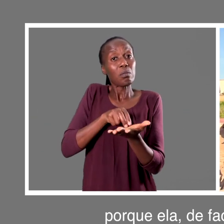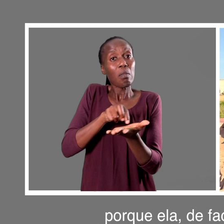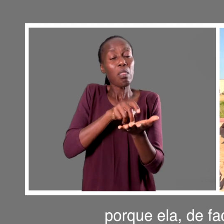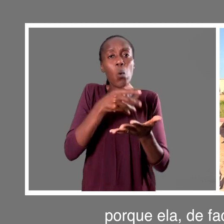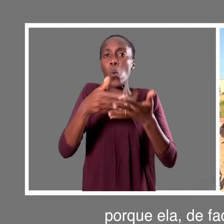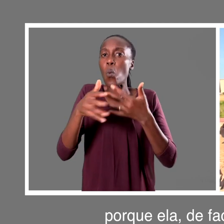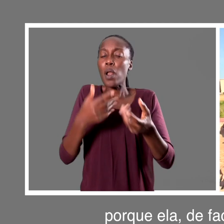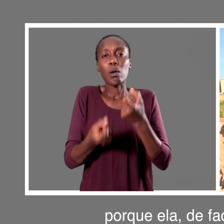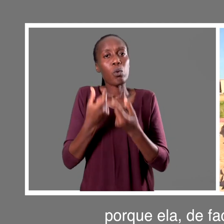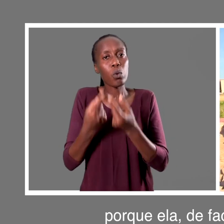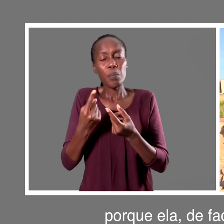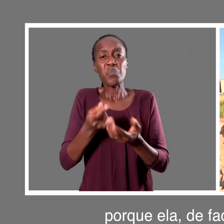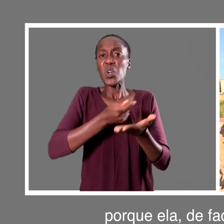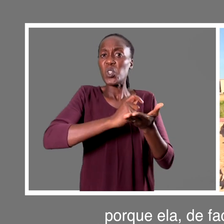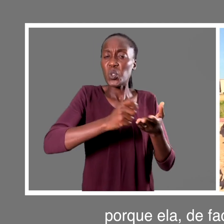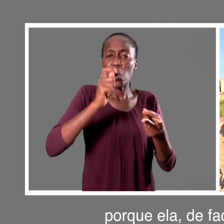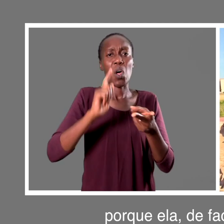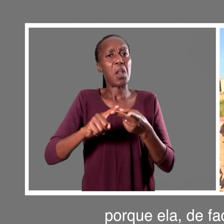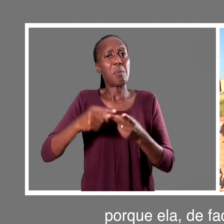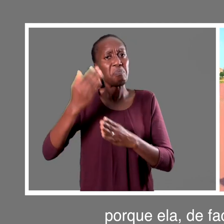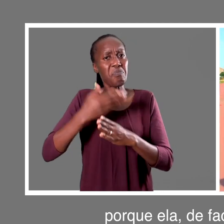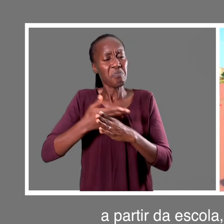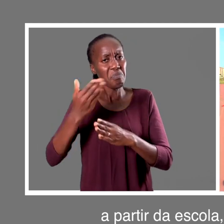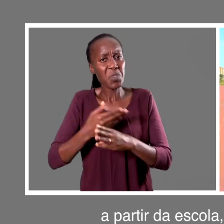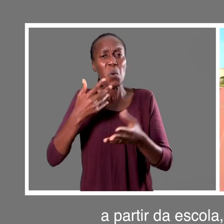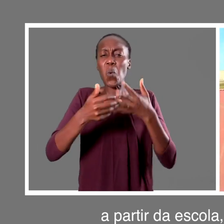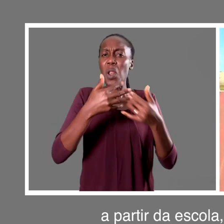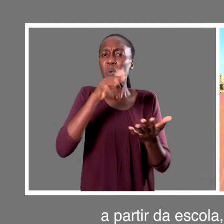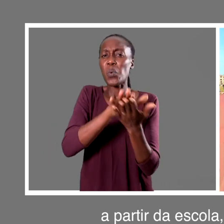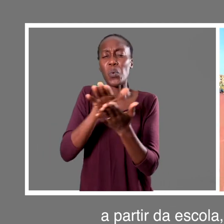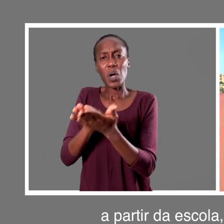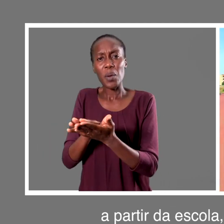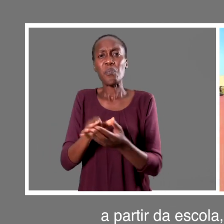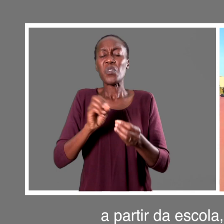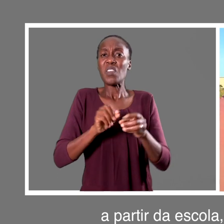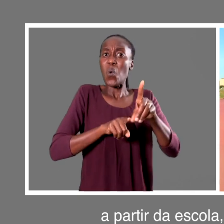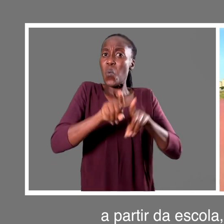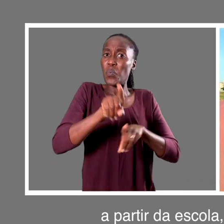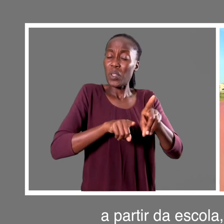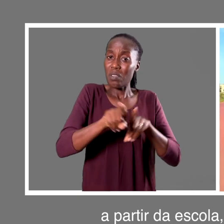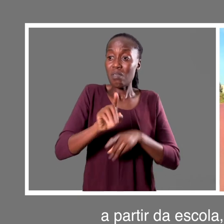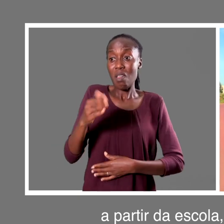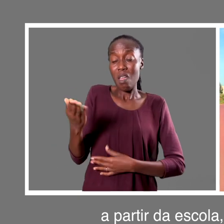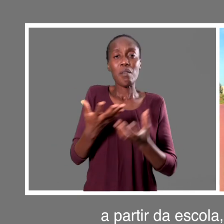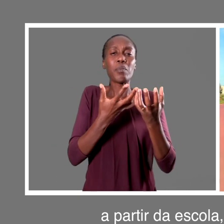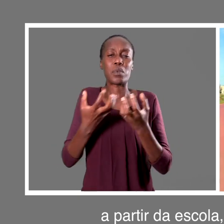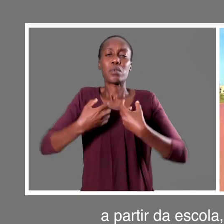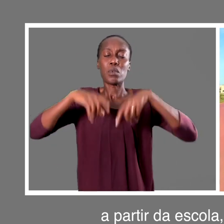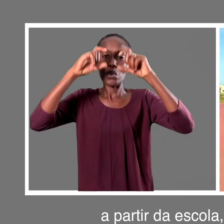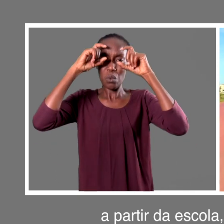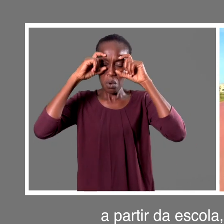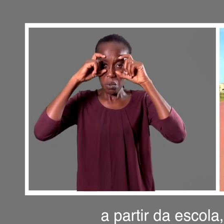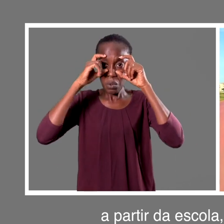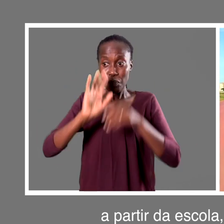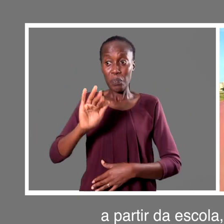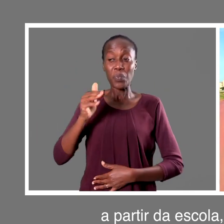a caminhada dela. Para qualquer tipo de coisa que ela faz, a partir da escola, os treinos, a qualquer sítio onde anda, competição,